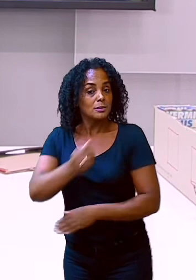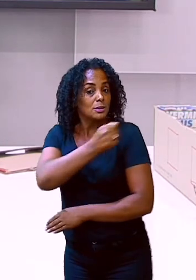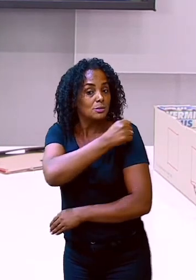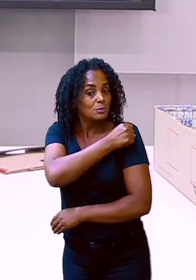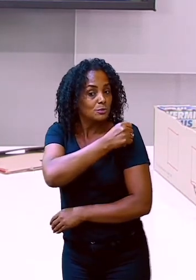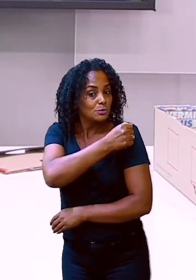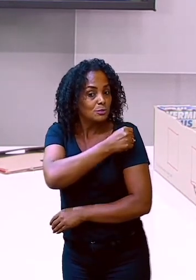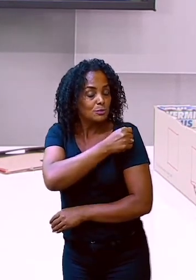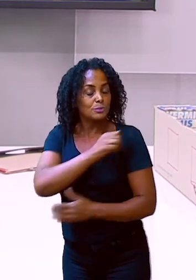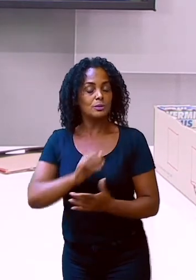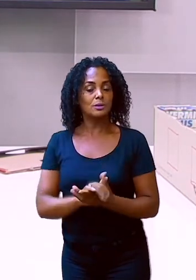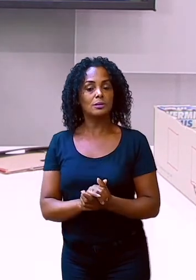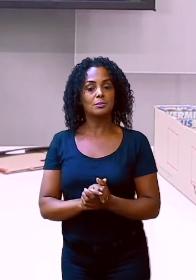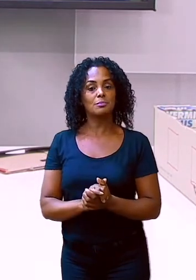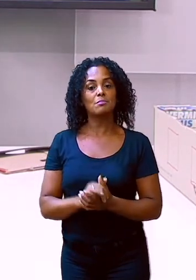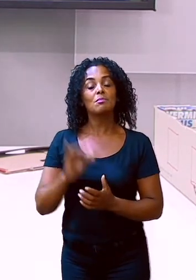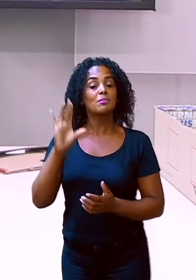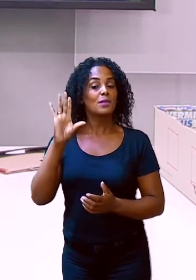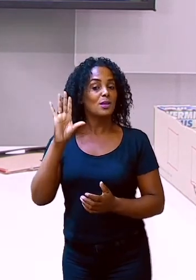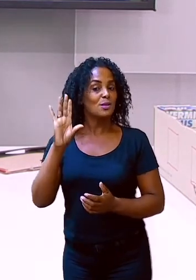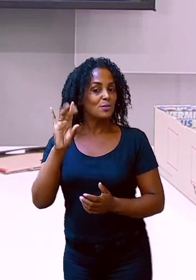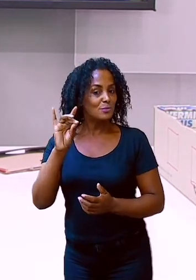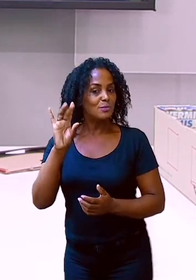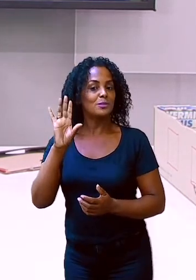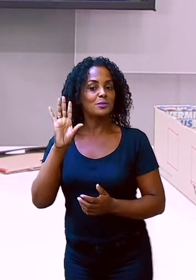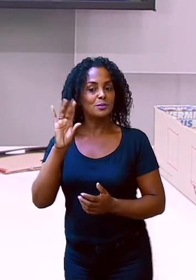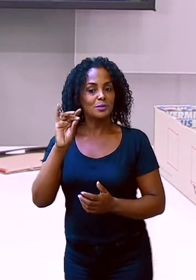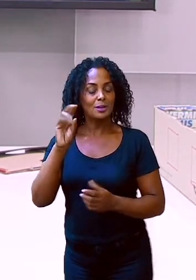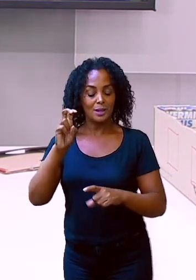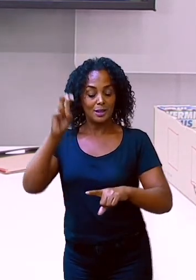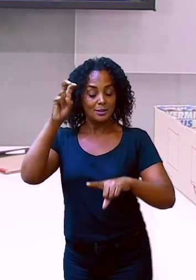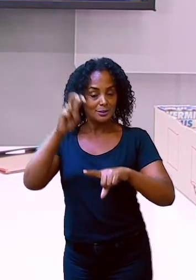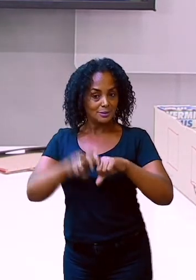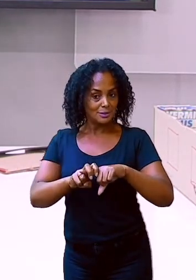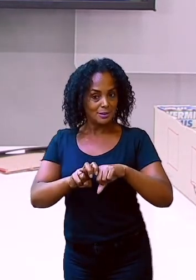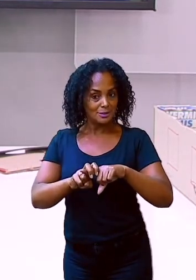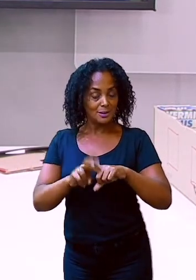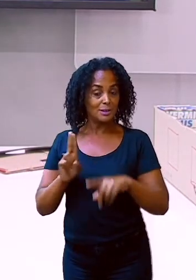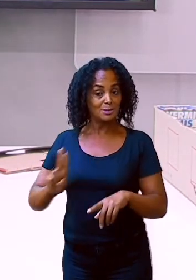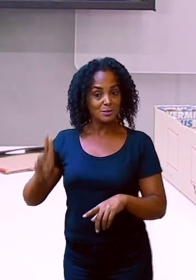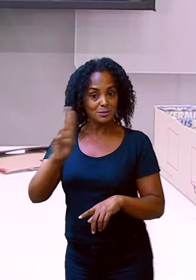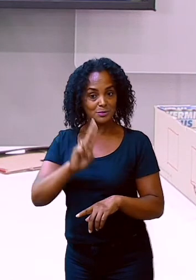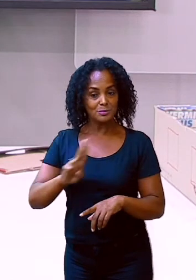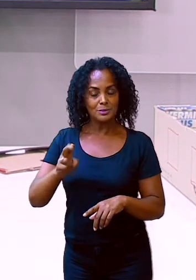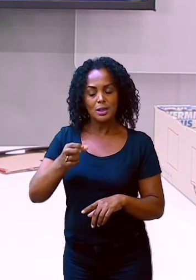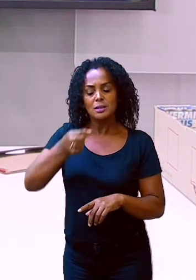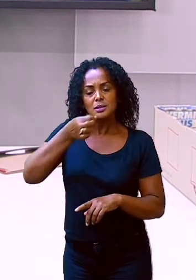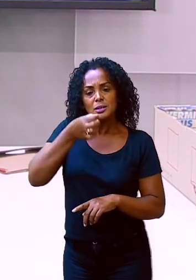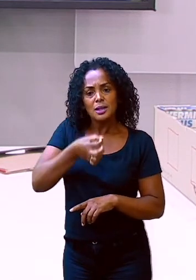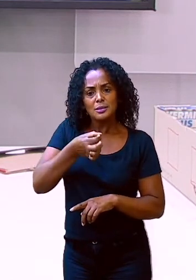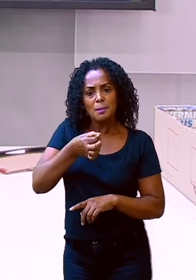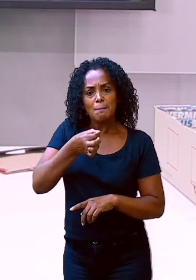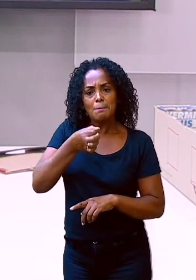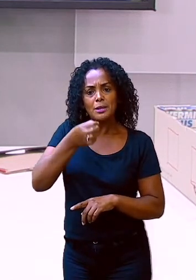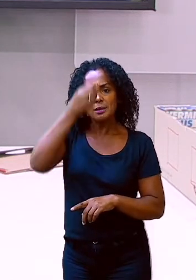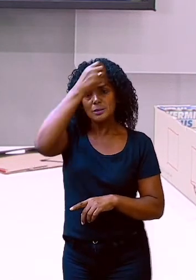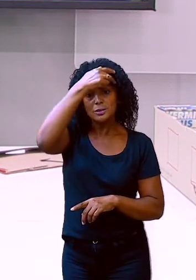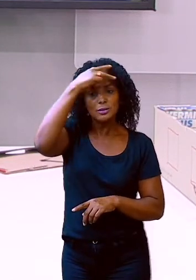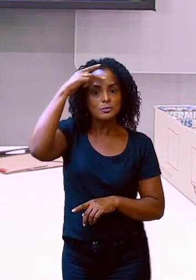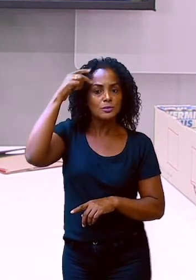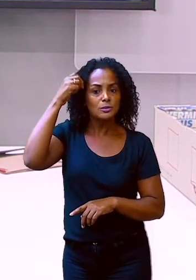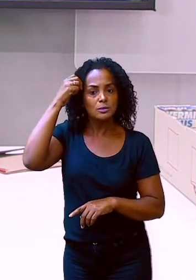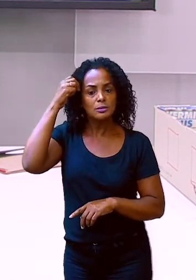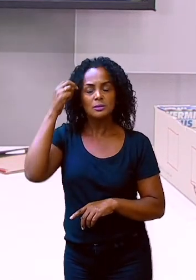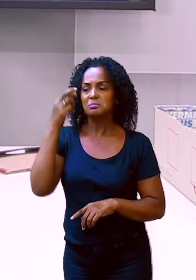colando também as cadeiras. Vou utilizar, olha, tampinha de refrigerante. Pode ser da cor que vocês